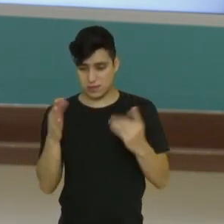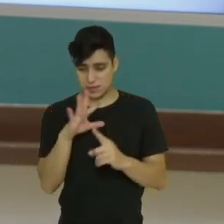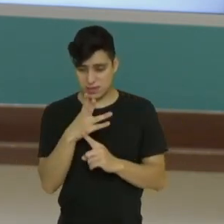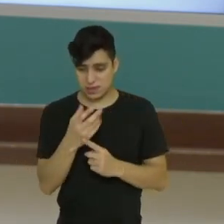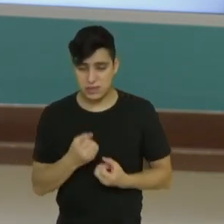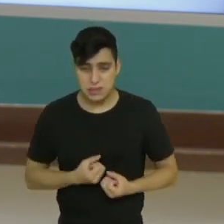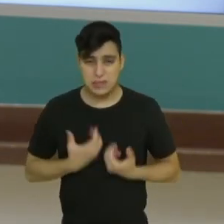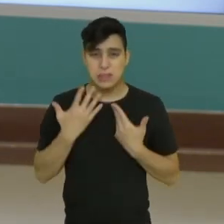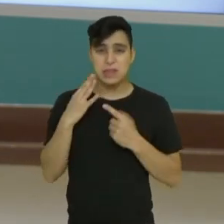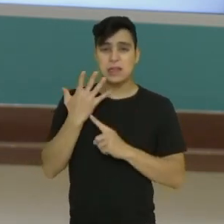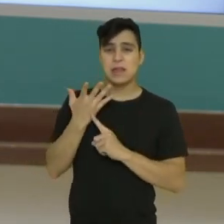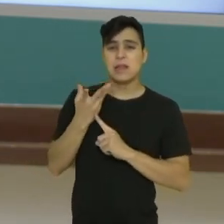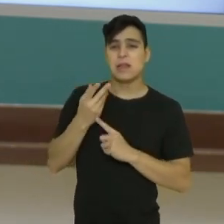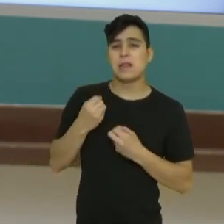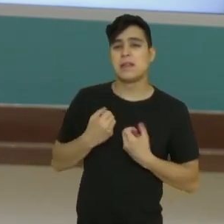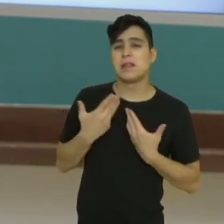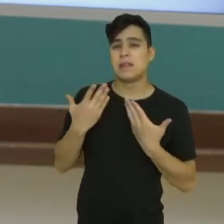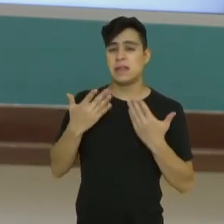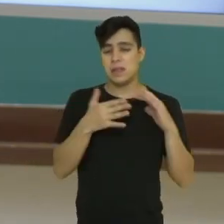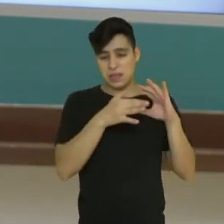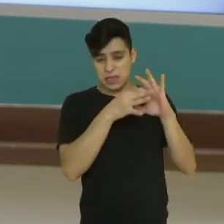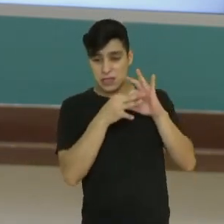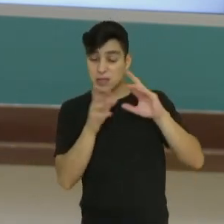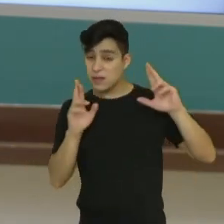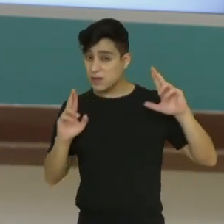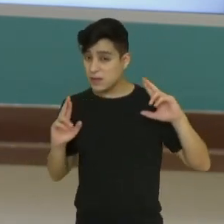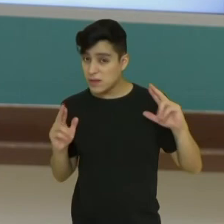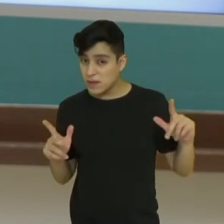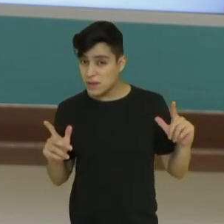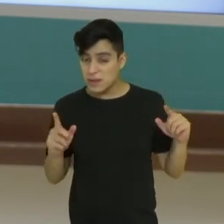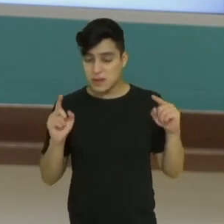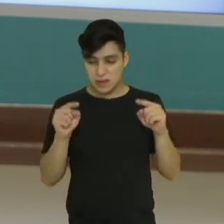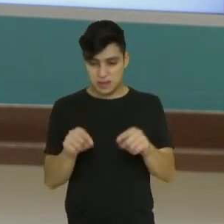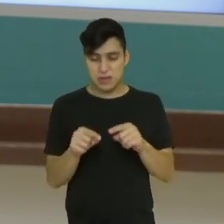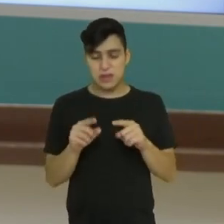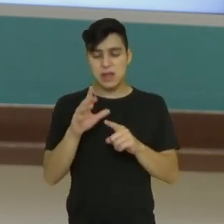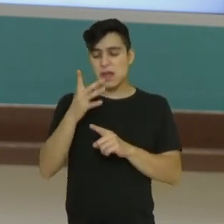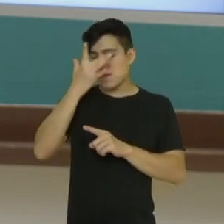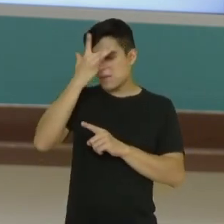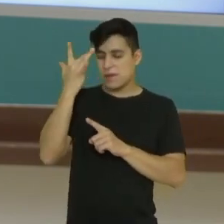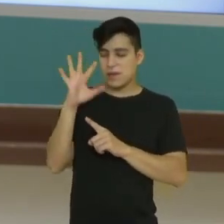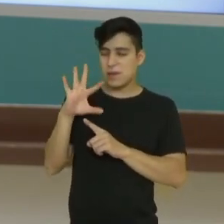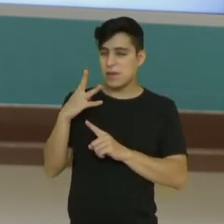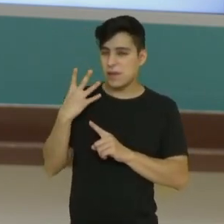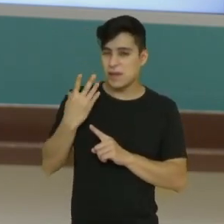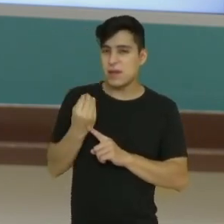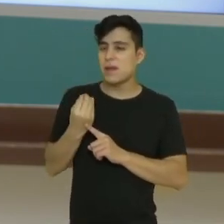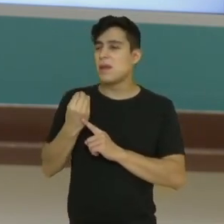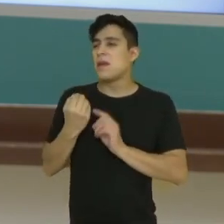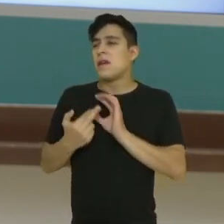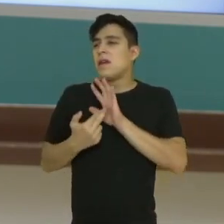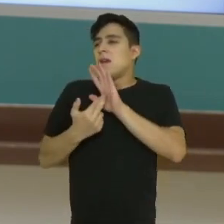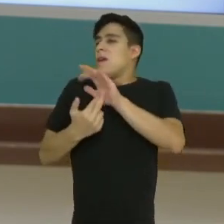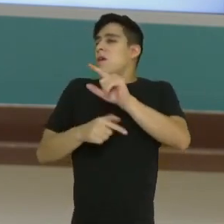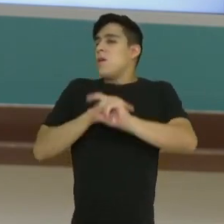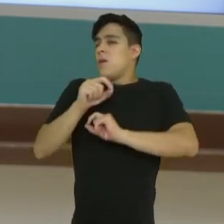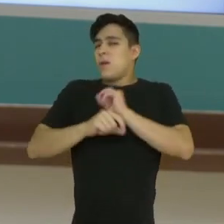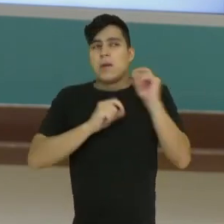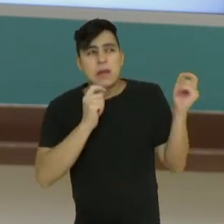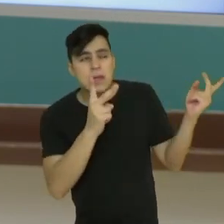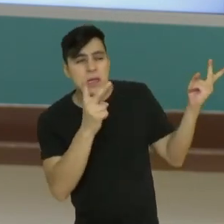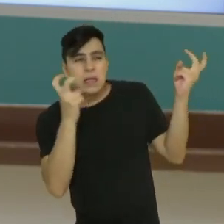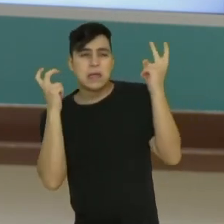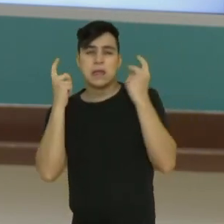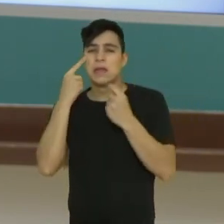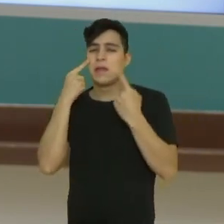expressiva. Essa arte expressiva vai fazer um contexto diferente. Nesse contexto agora o artista ele está representando aquilo que ele vê com